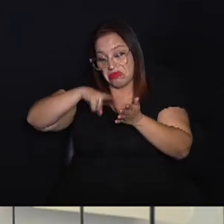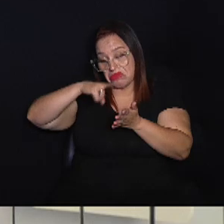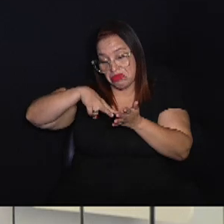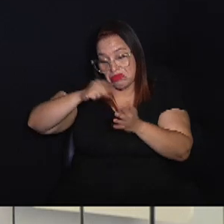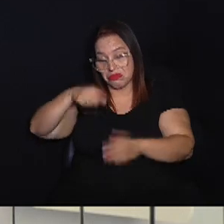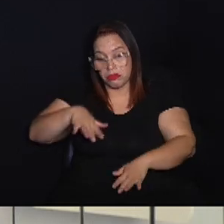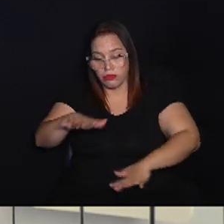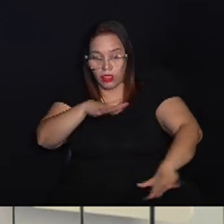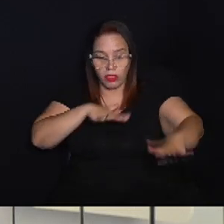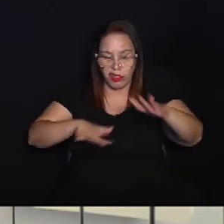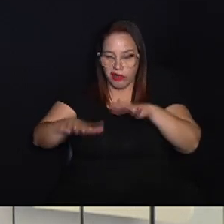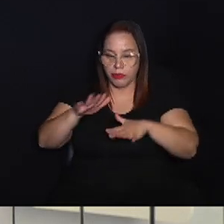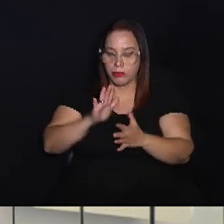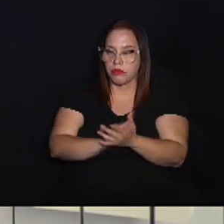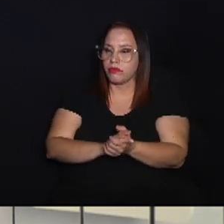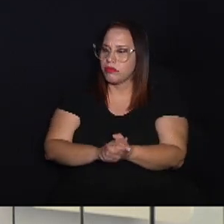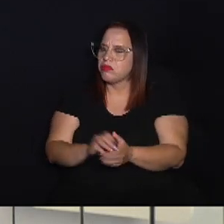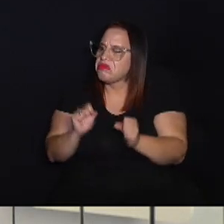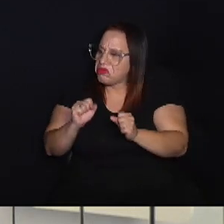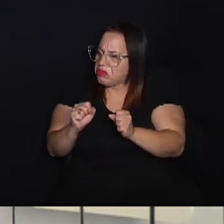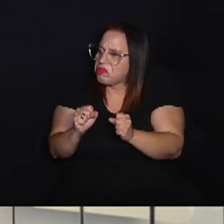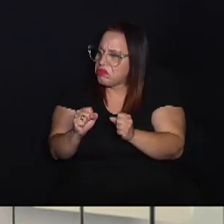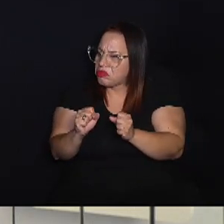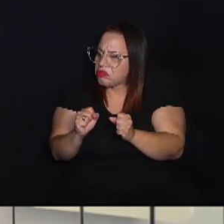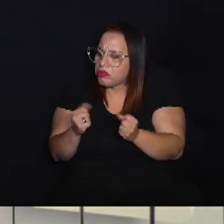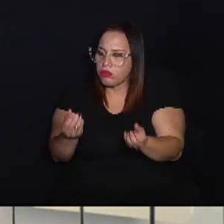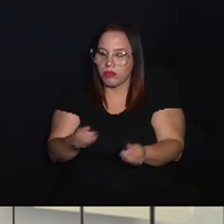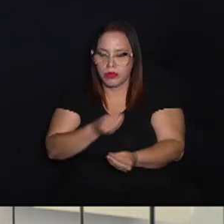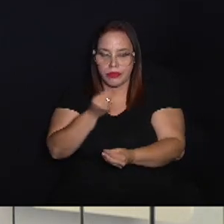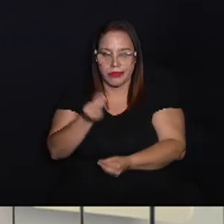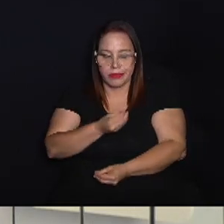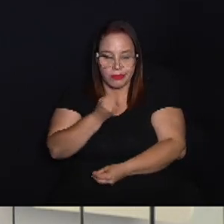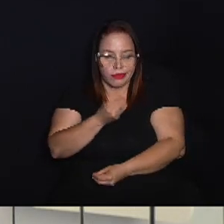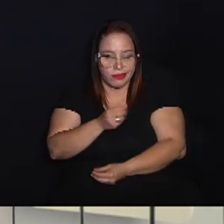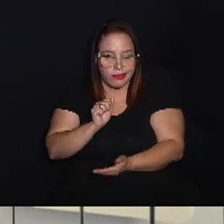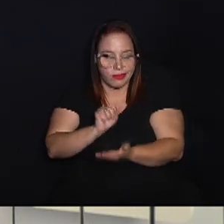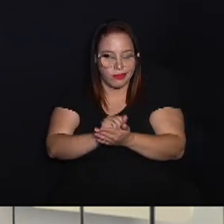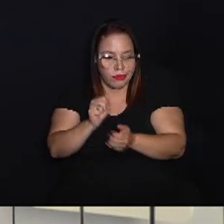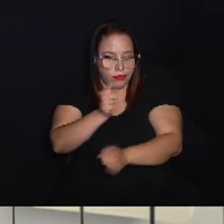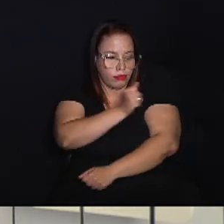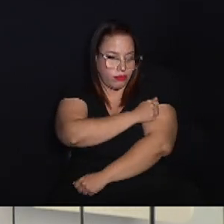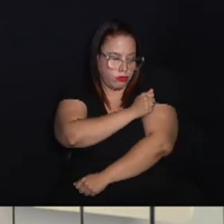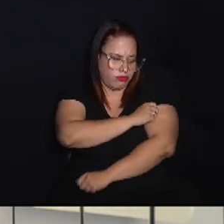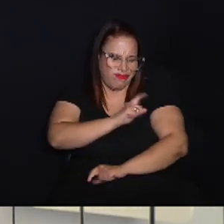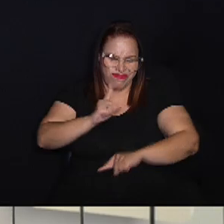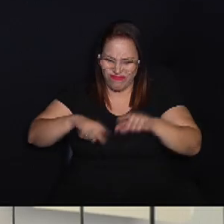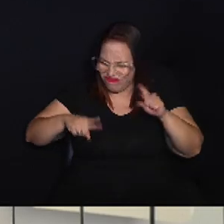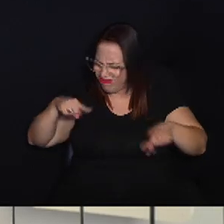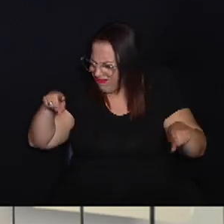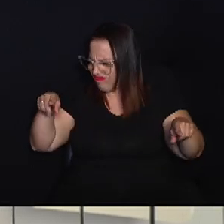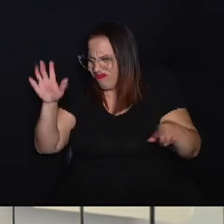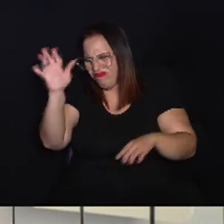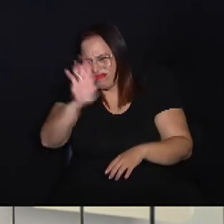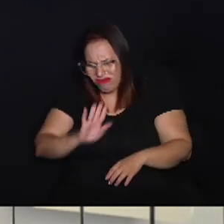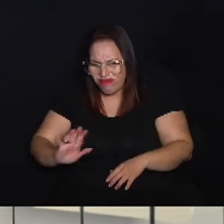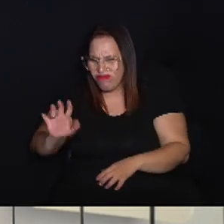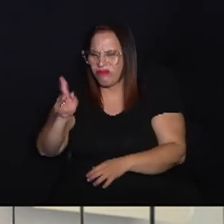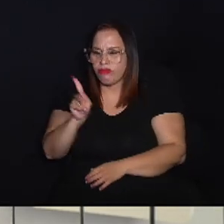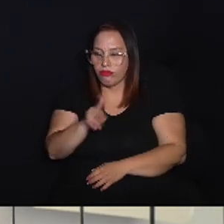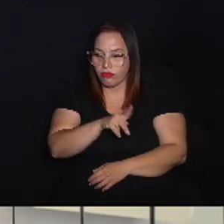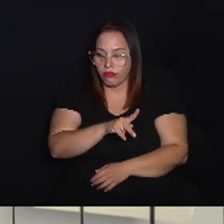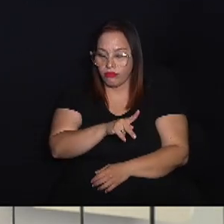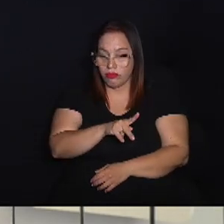aqui no município e que permitiu a convivência de acadêmicos de diversas nacionalidades.